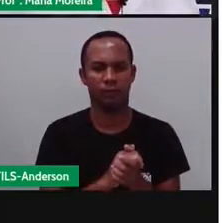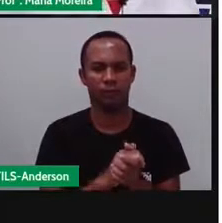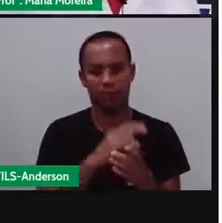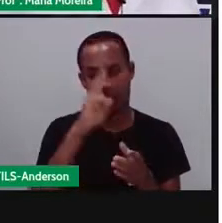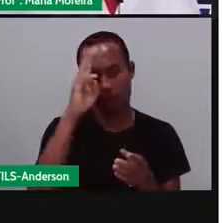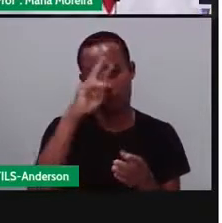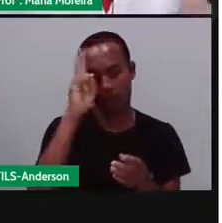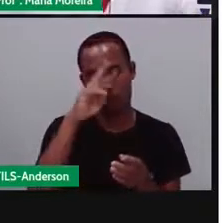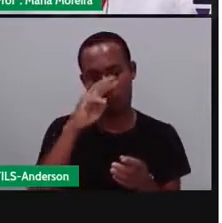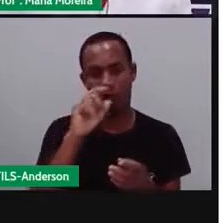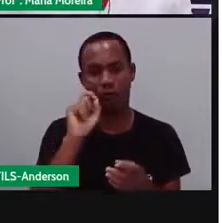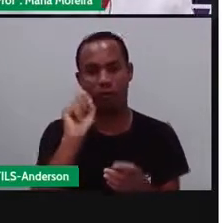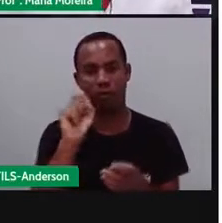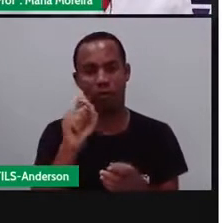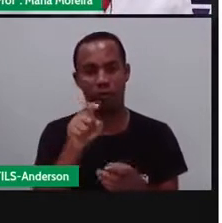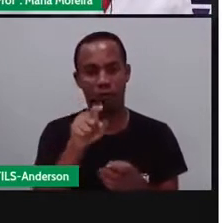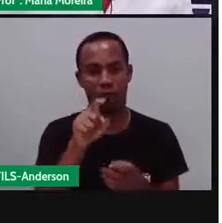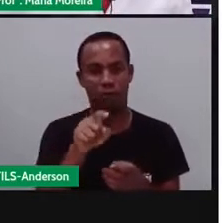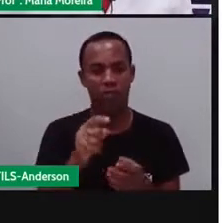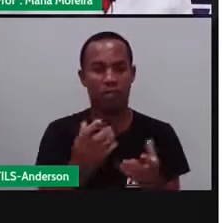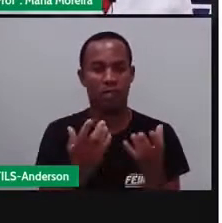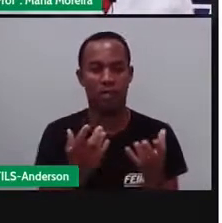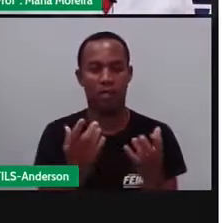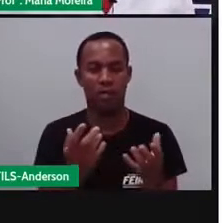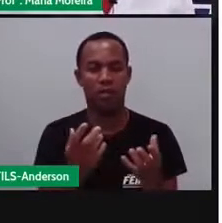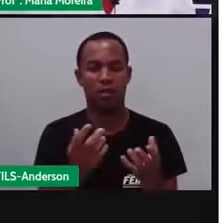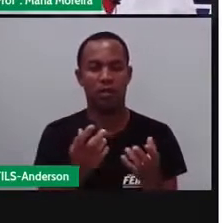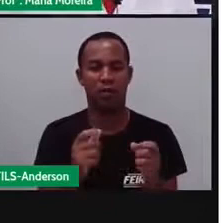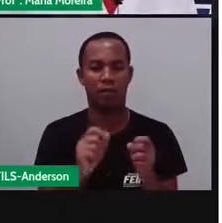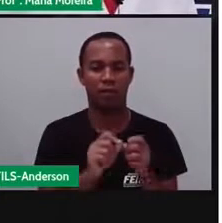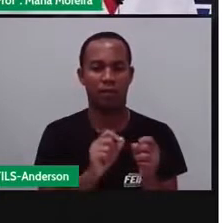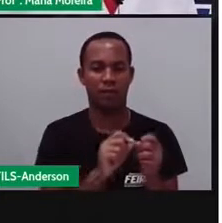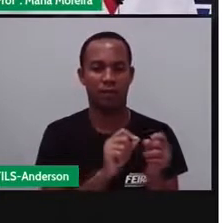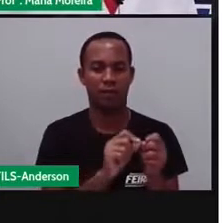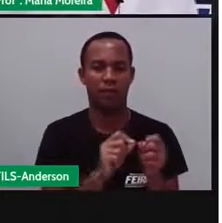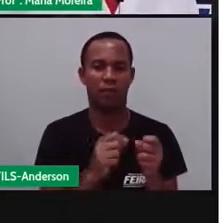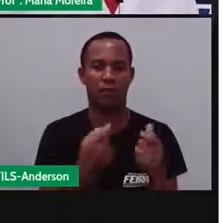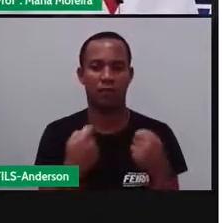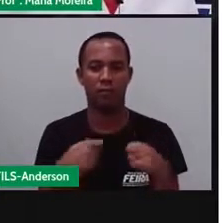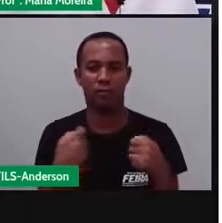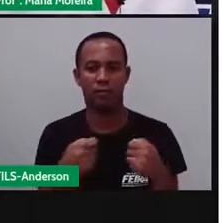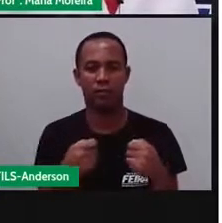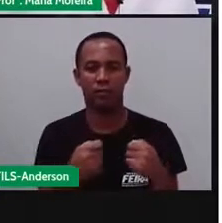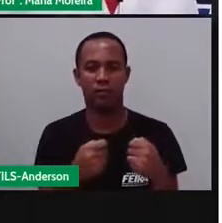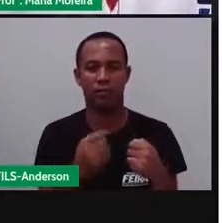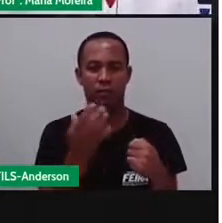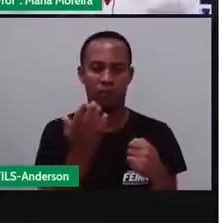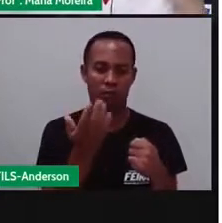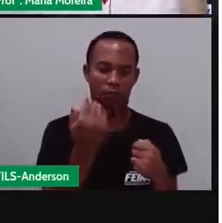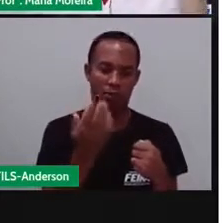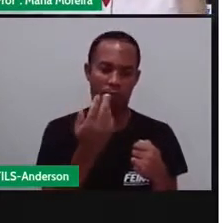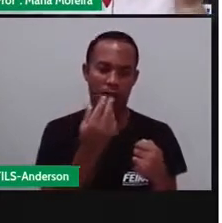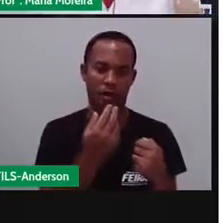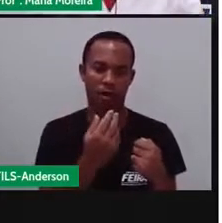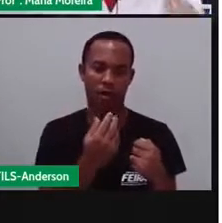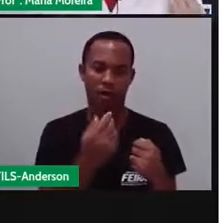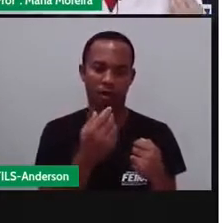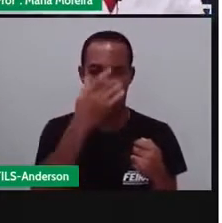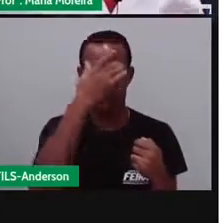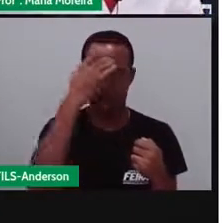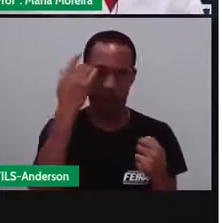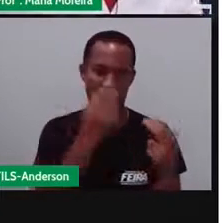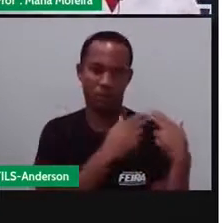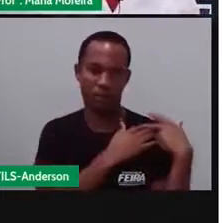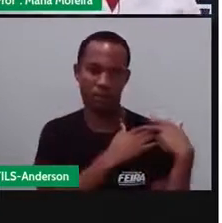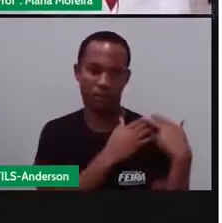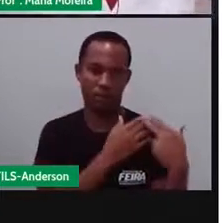Lembrando que, se você quer fazer essa receita, você precisa da ajuda de um adulto, certo? Por quê? Porque você vai